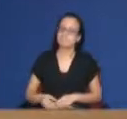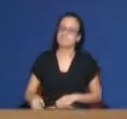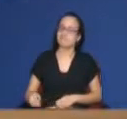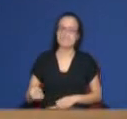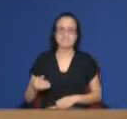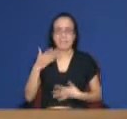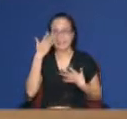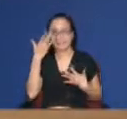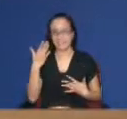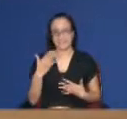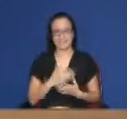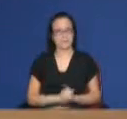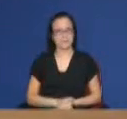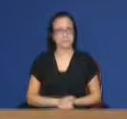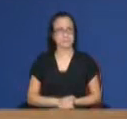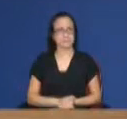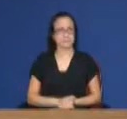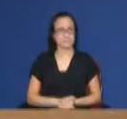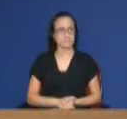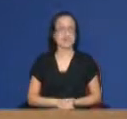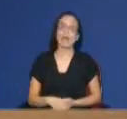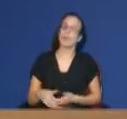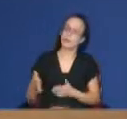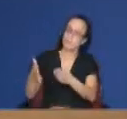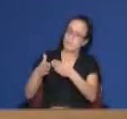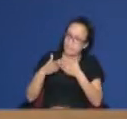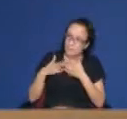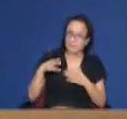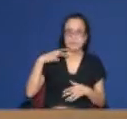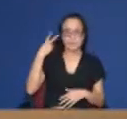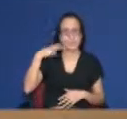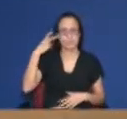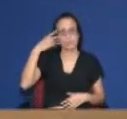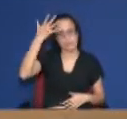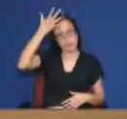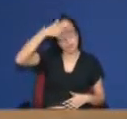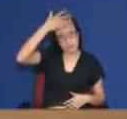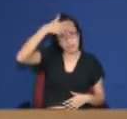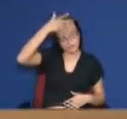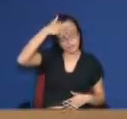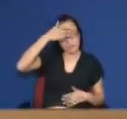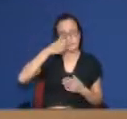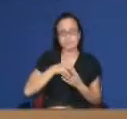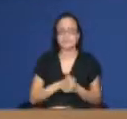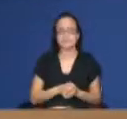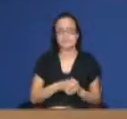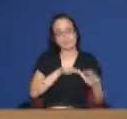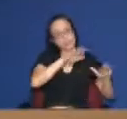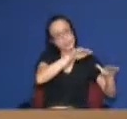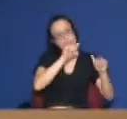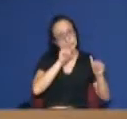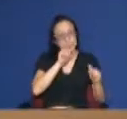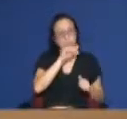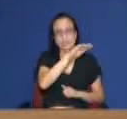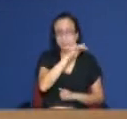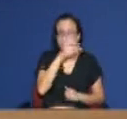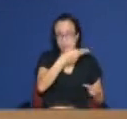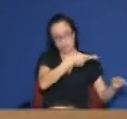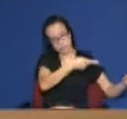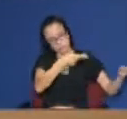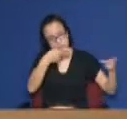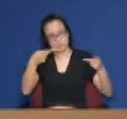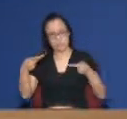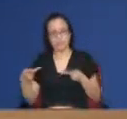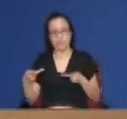Sem mais delongas, eu peço para que a vereadora Érica Tanque conduza até o plenário o diretor